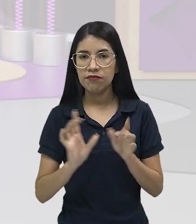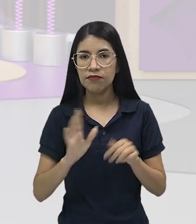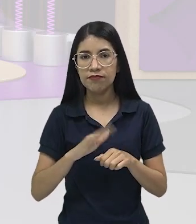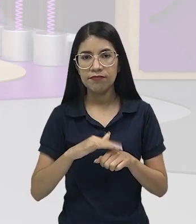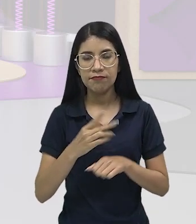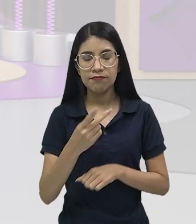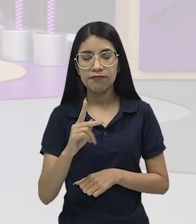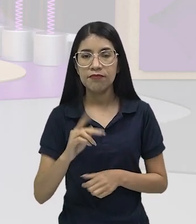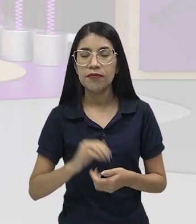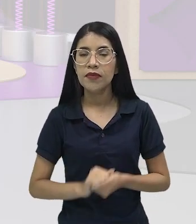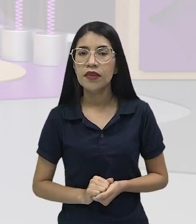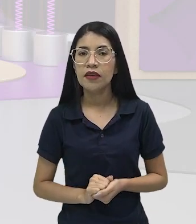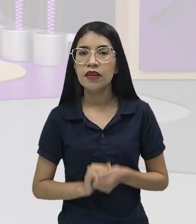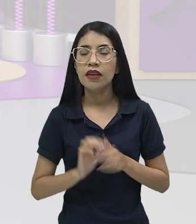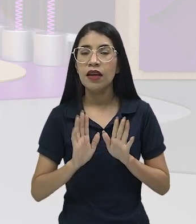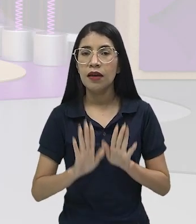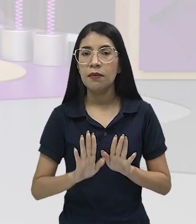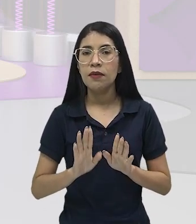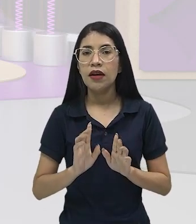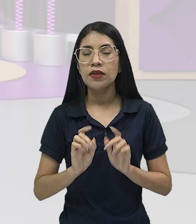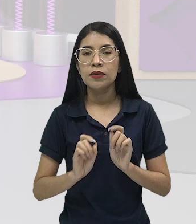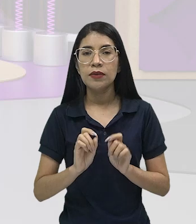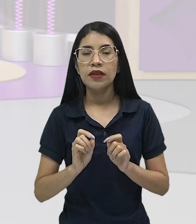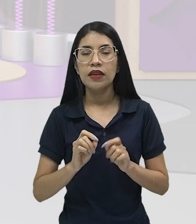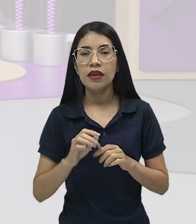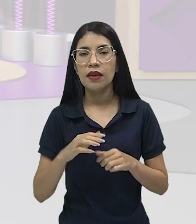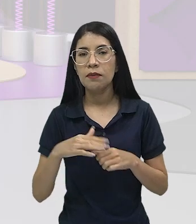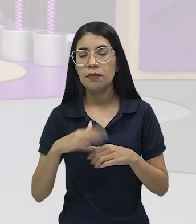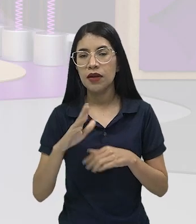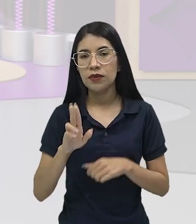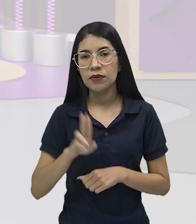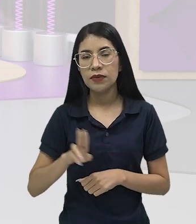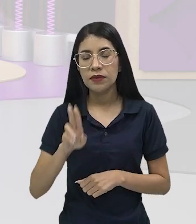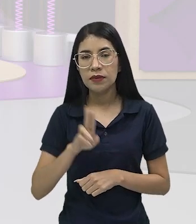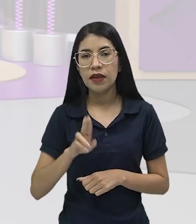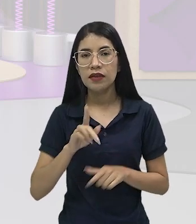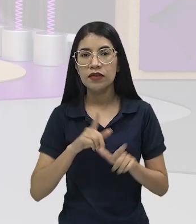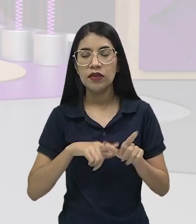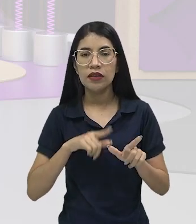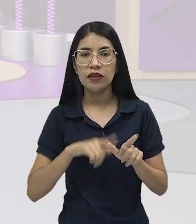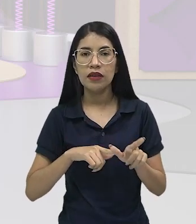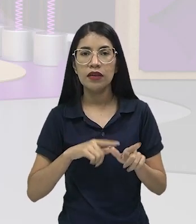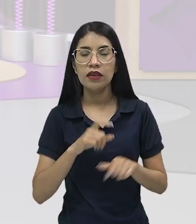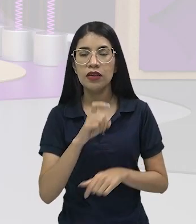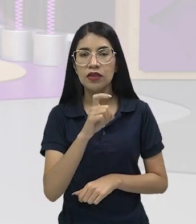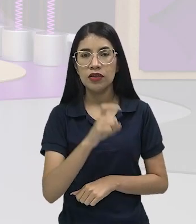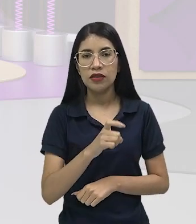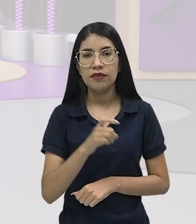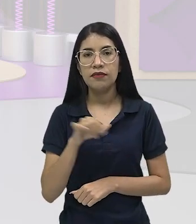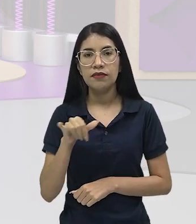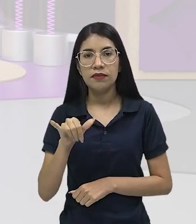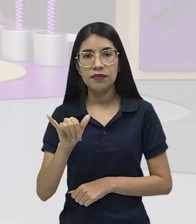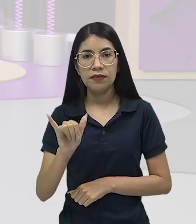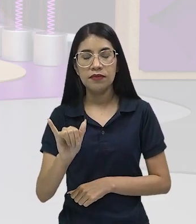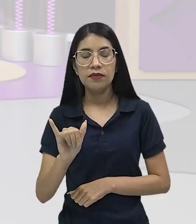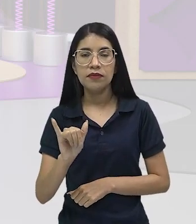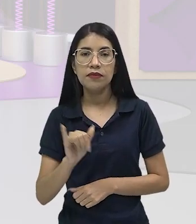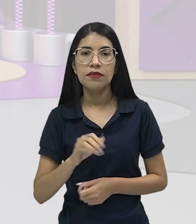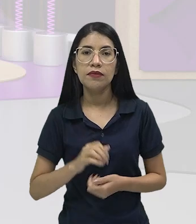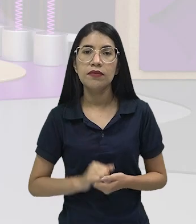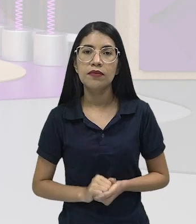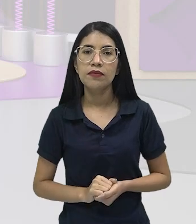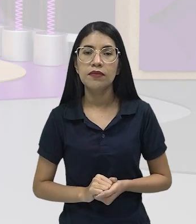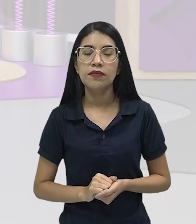letras, mas as mais utilizadas são as variáveis x e a